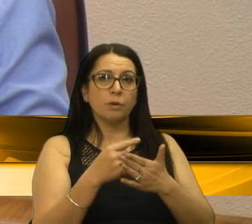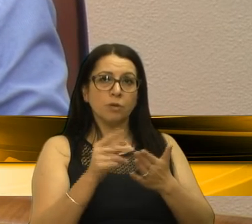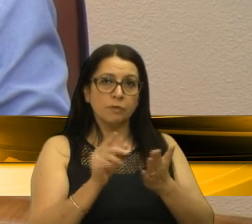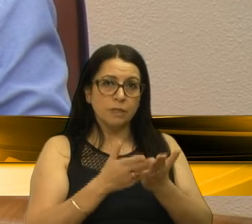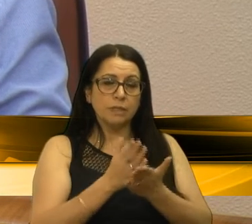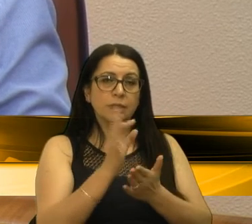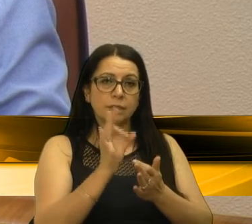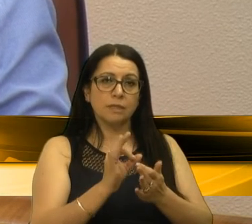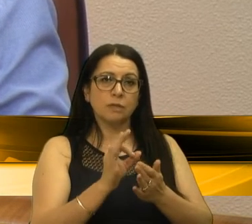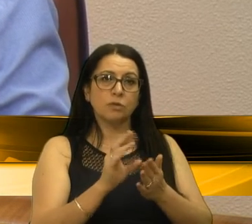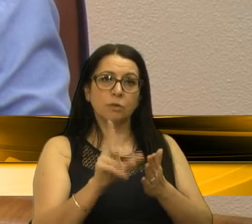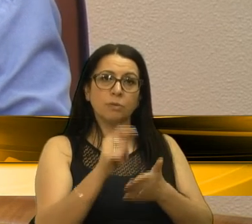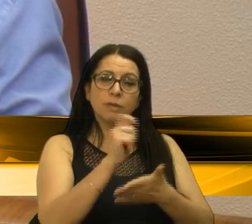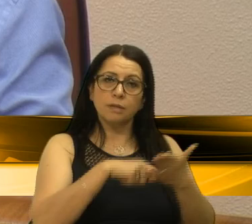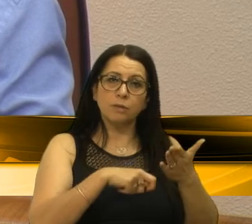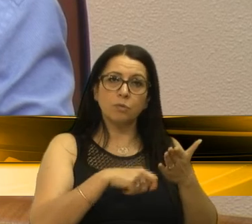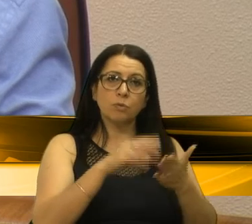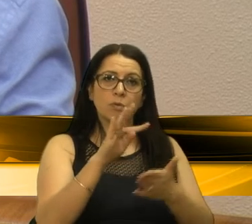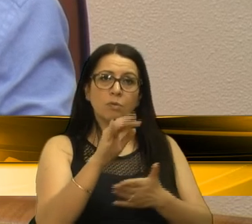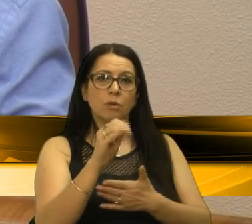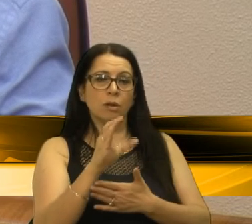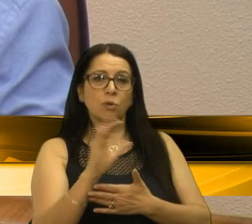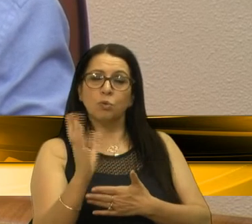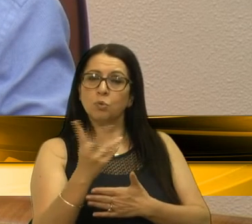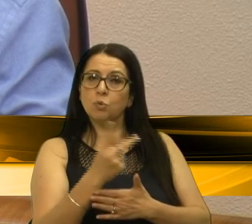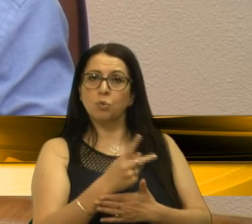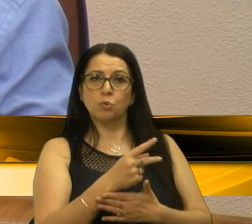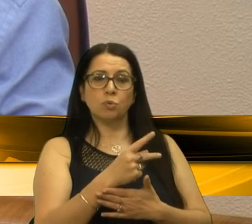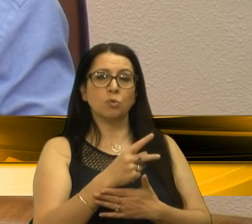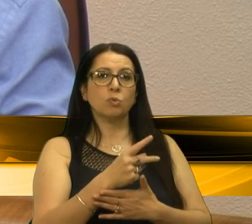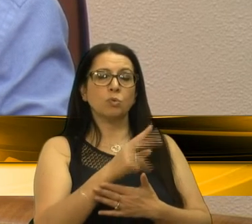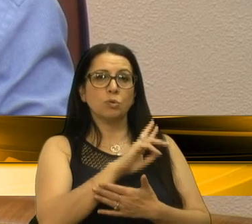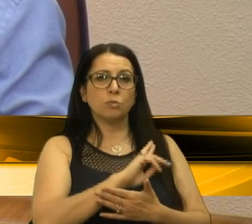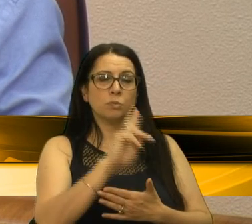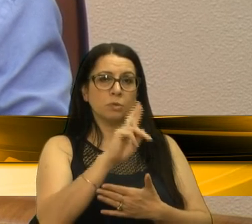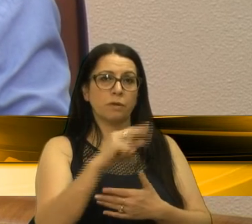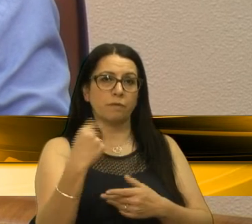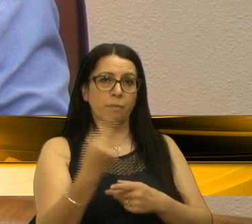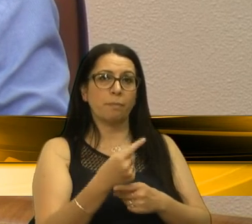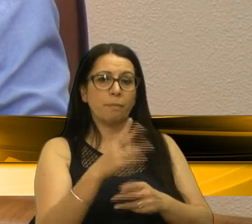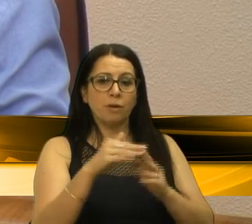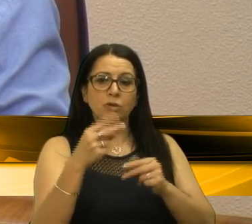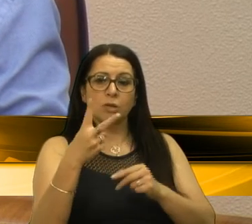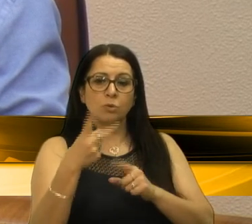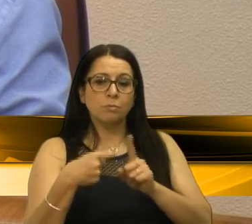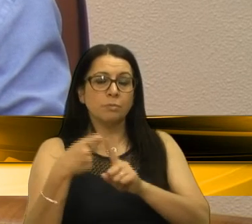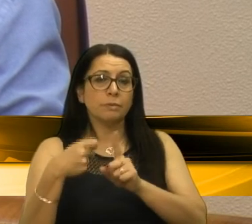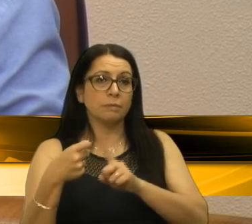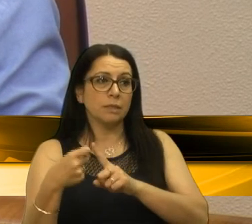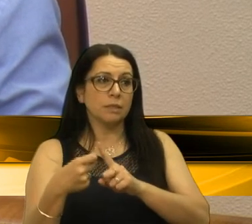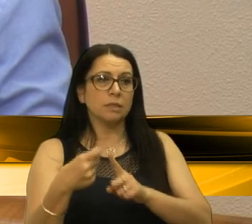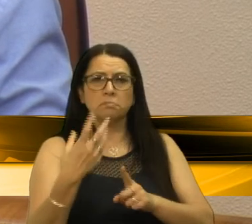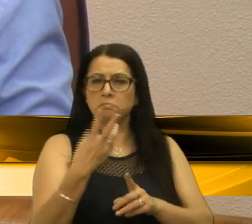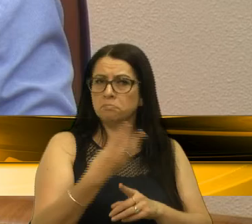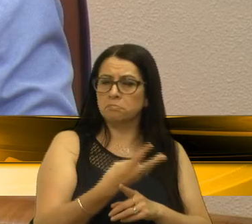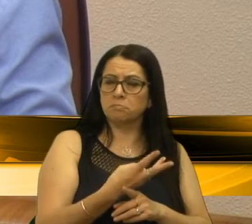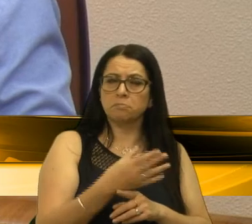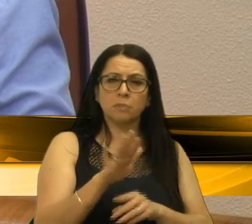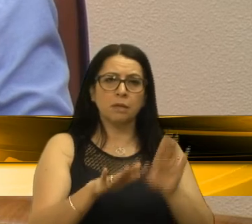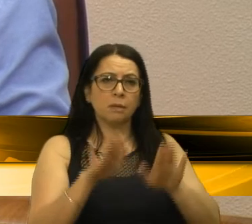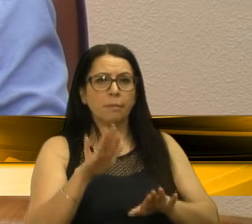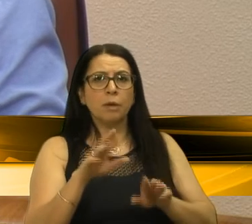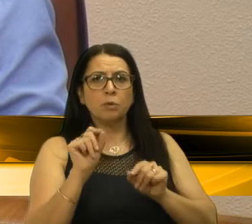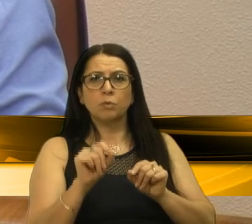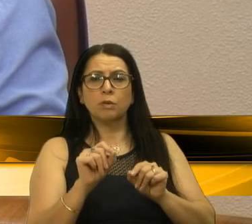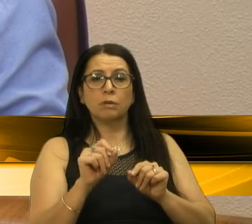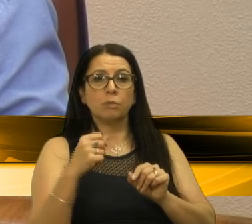Logo após a assinatura do TAC, os próprios promotores pedem a cada 2 meses, a cada 3, dependendo da situação,